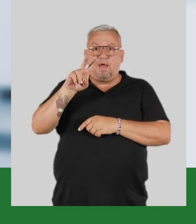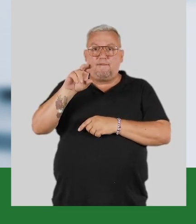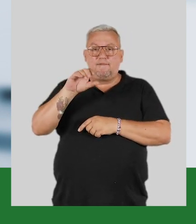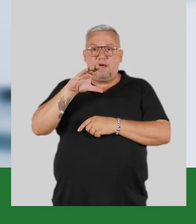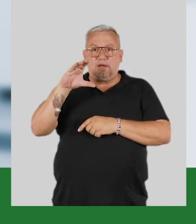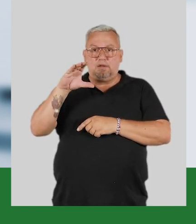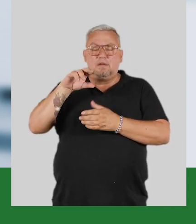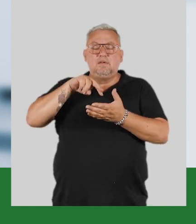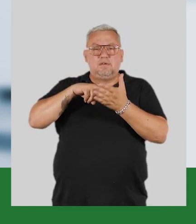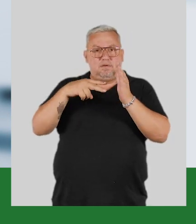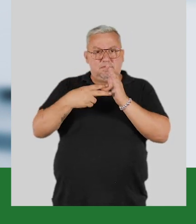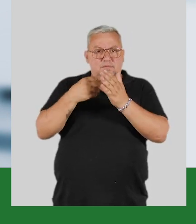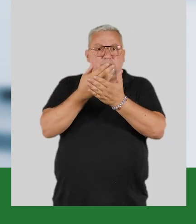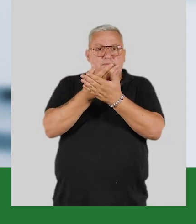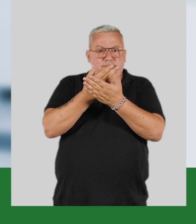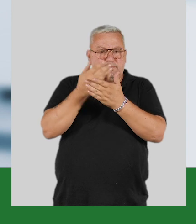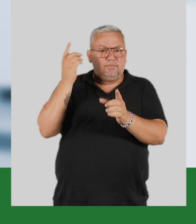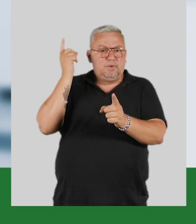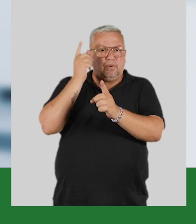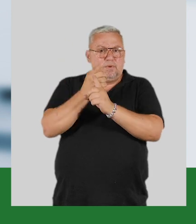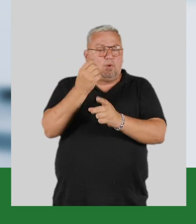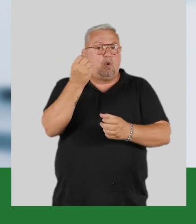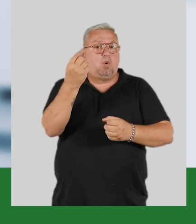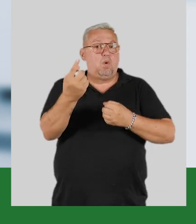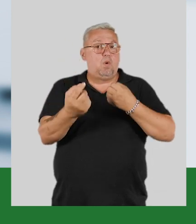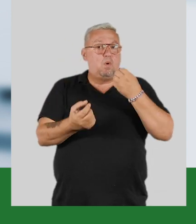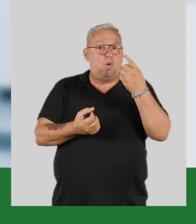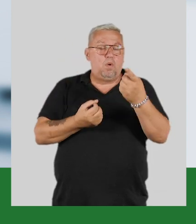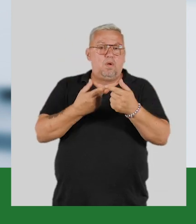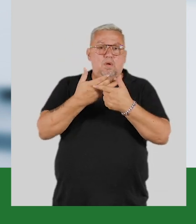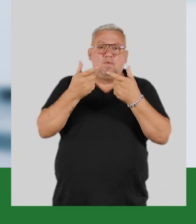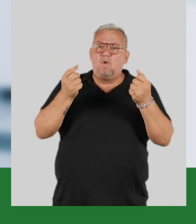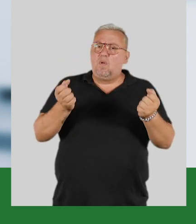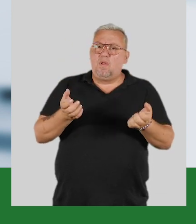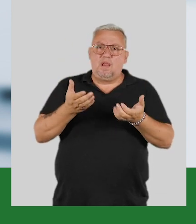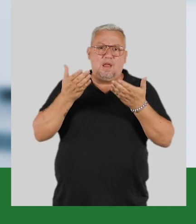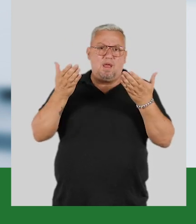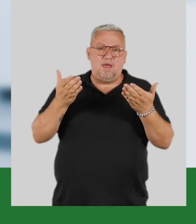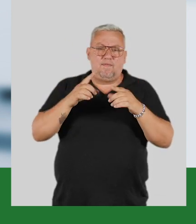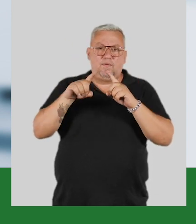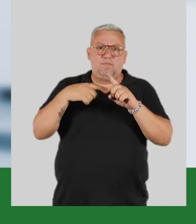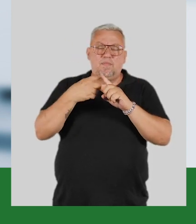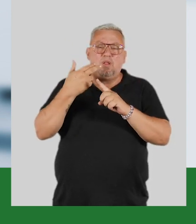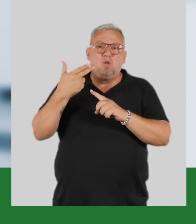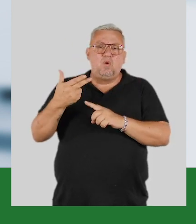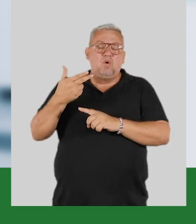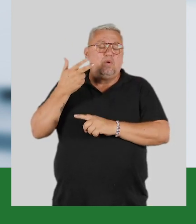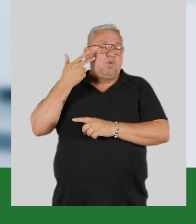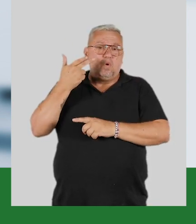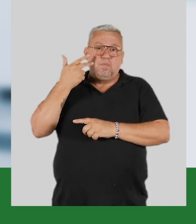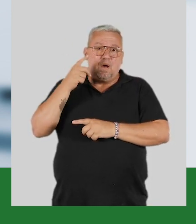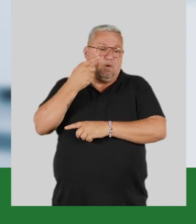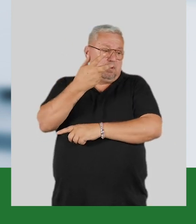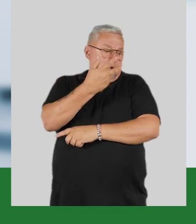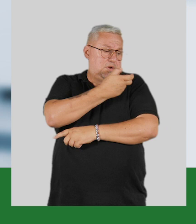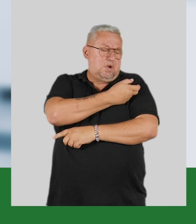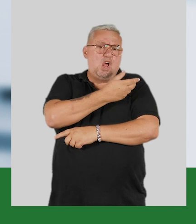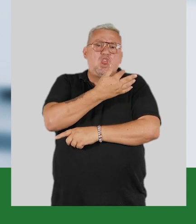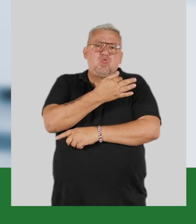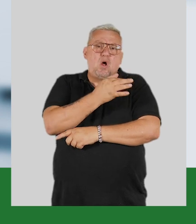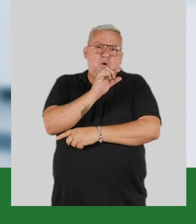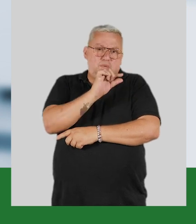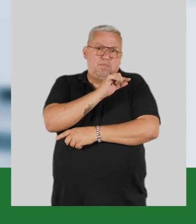vacina, eles identificaram alguns eventos e foram eventos leves. O mais comum foi dor no local da aplicação. Em